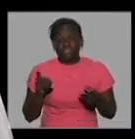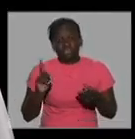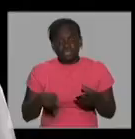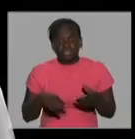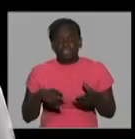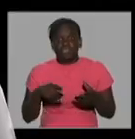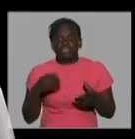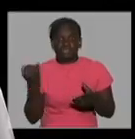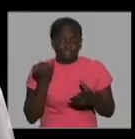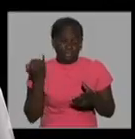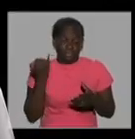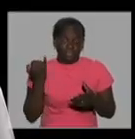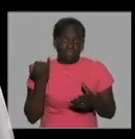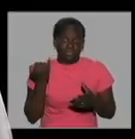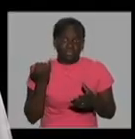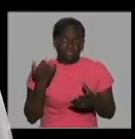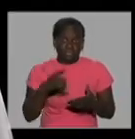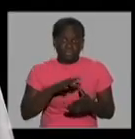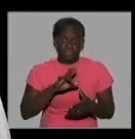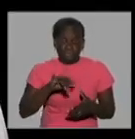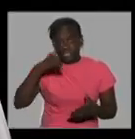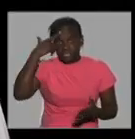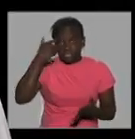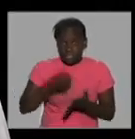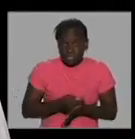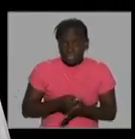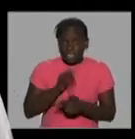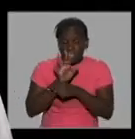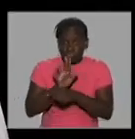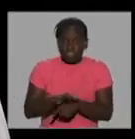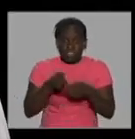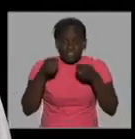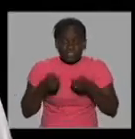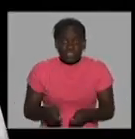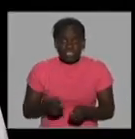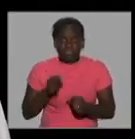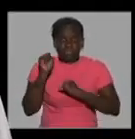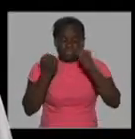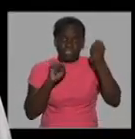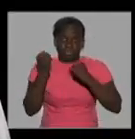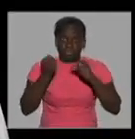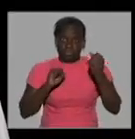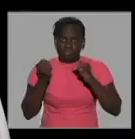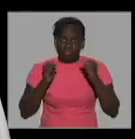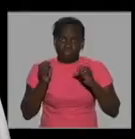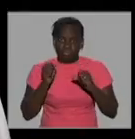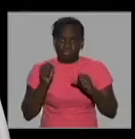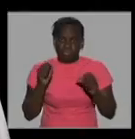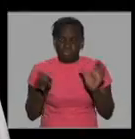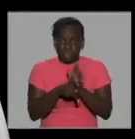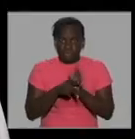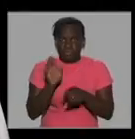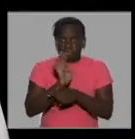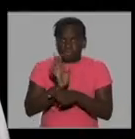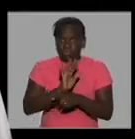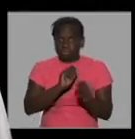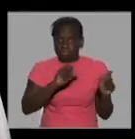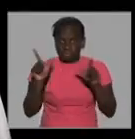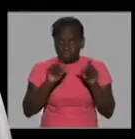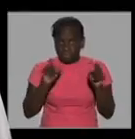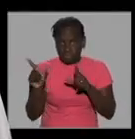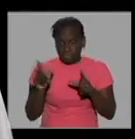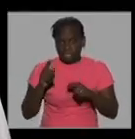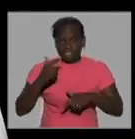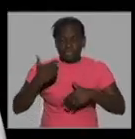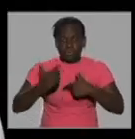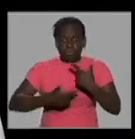é uma questão que vai determinar essa consolidação da indústria, né, no setor de animação. Eu acho que a